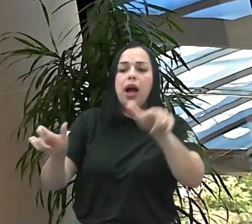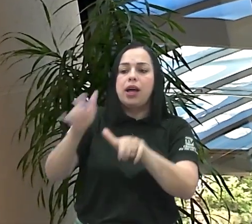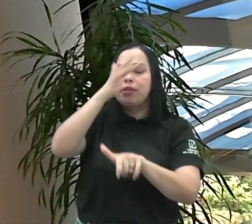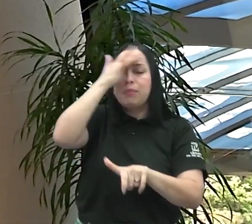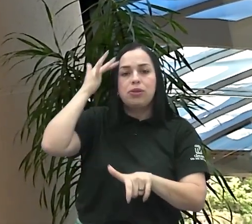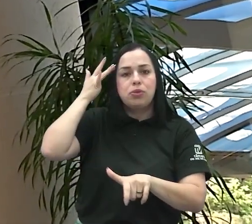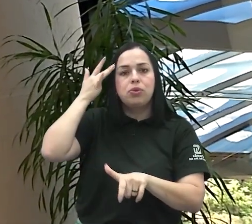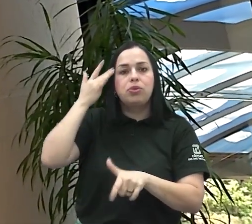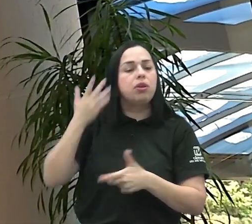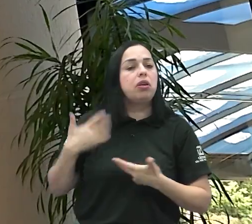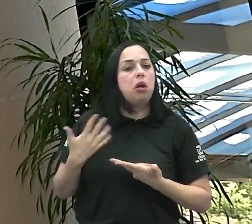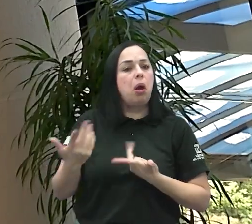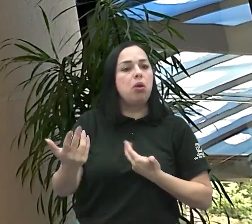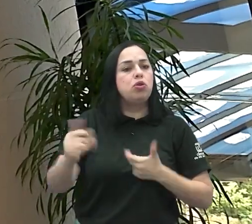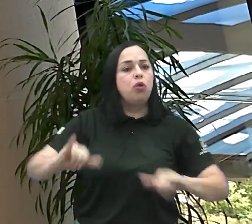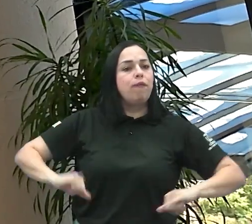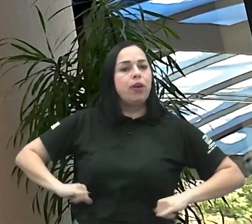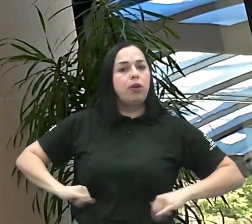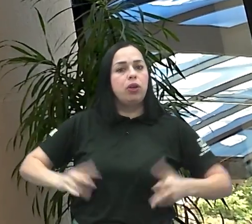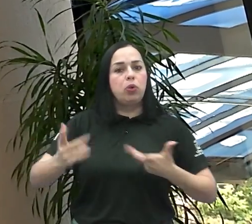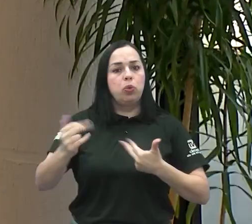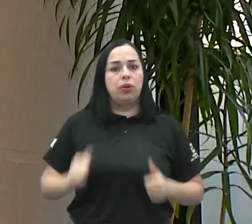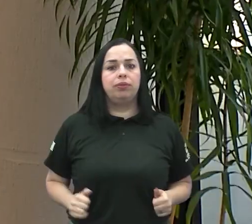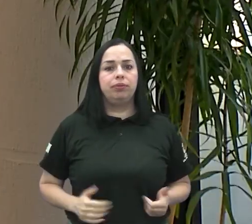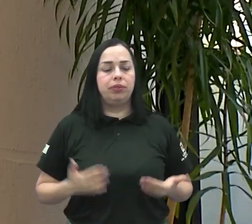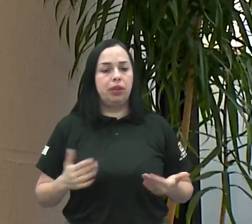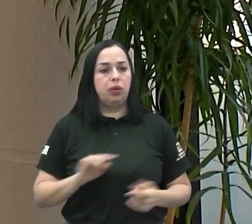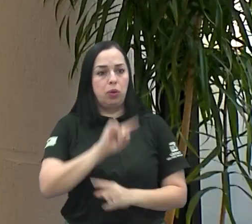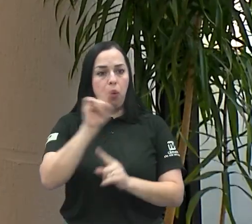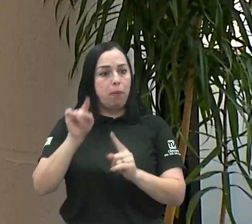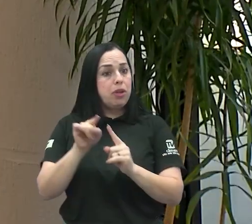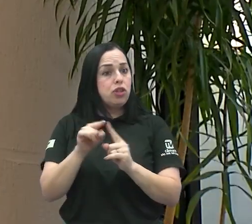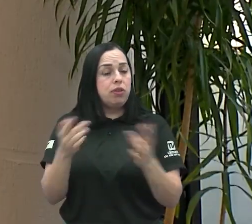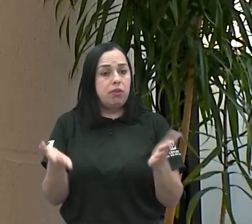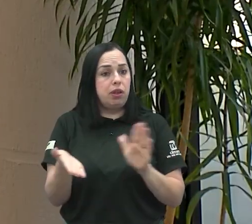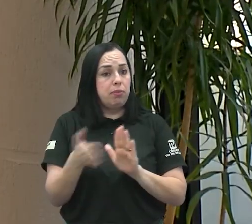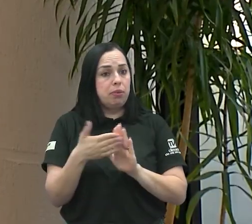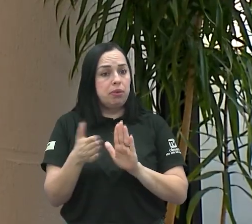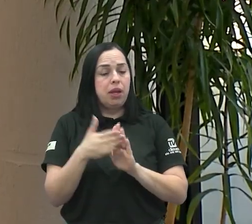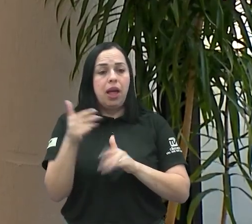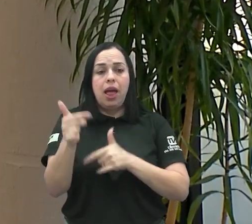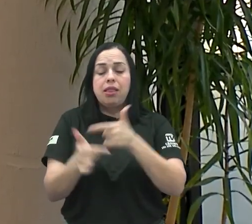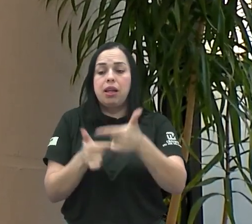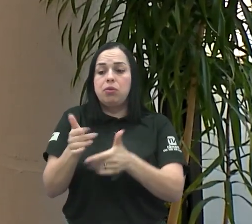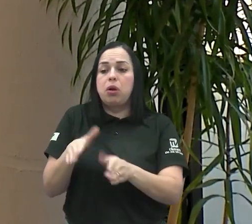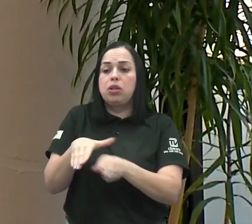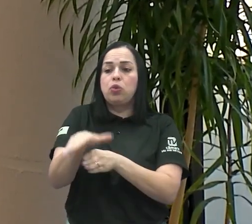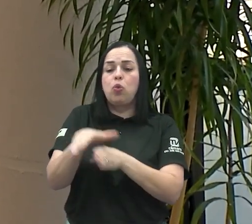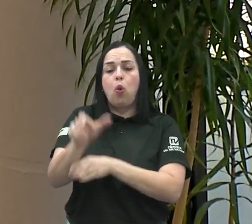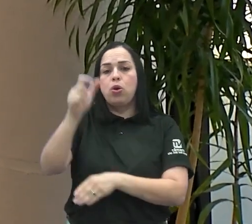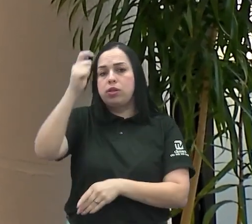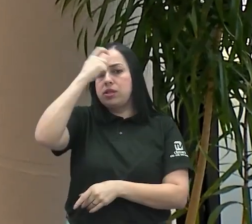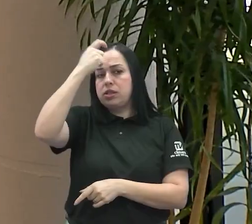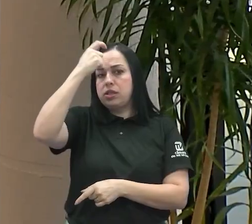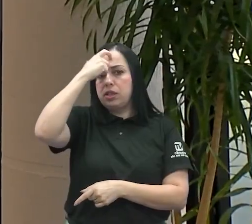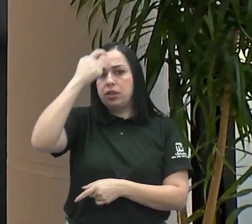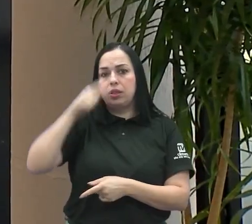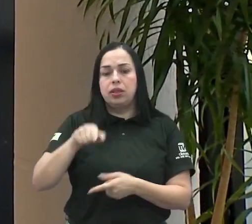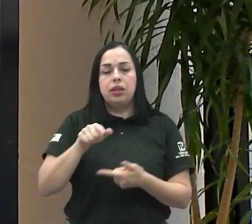de pessoas que passam pela mesma situação. O propósito do trabalho lá hoje é fazer um trabalho de